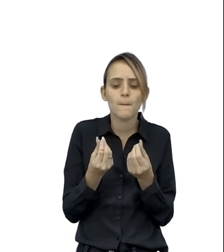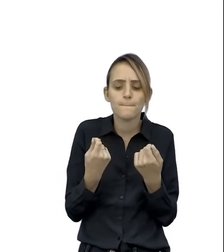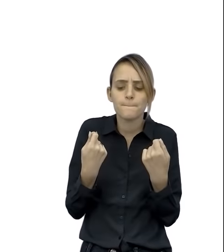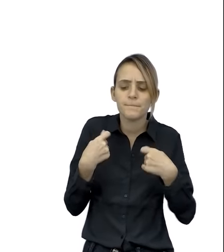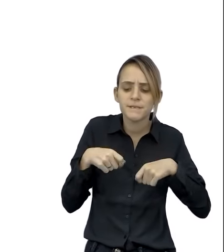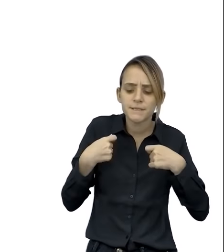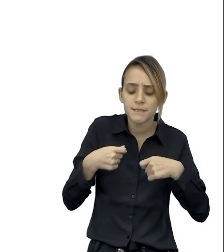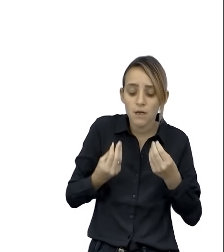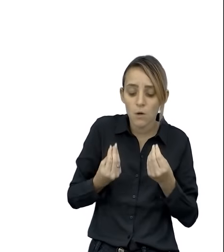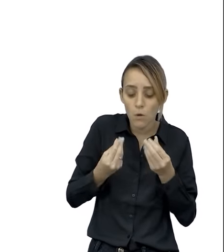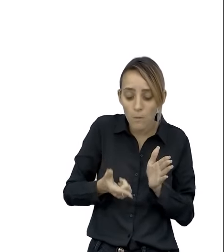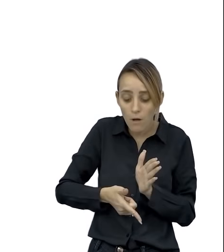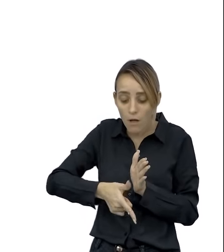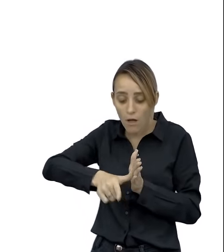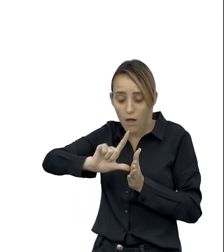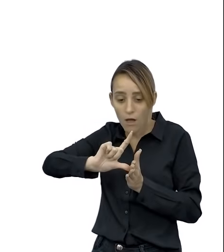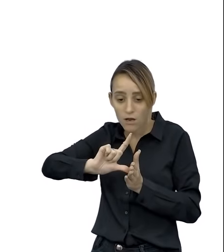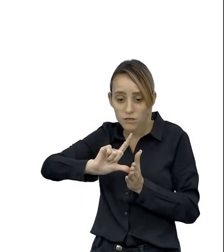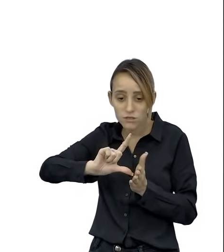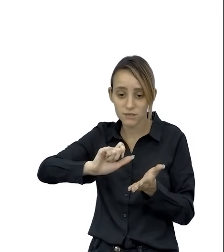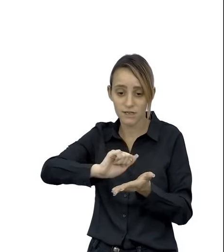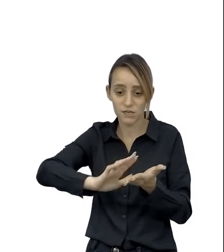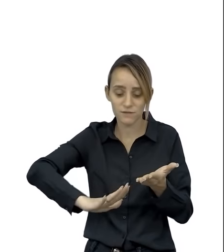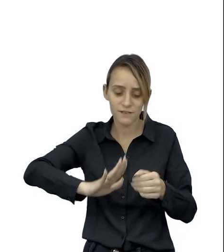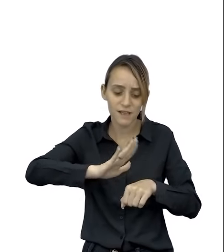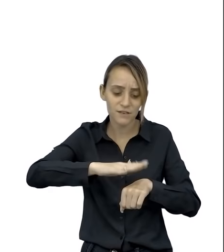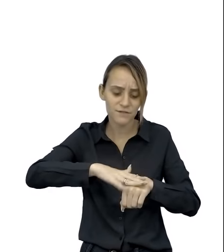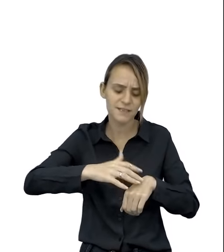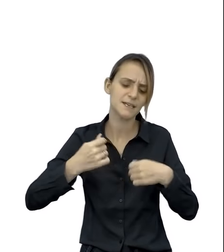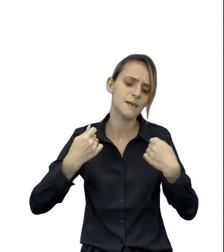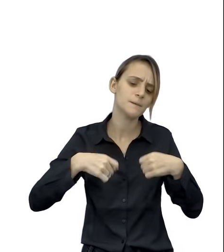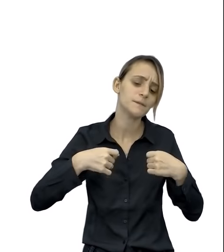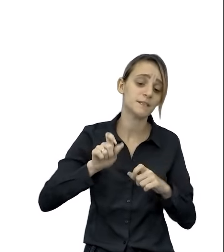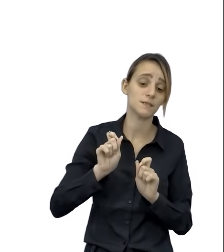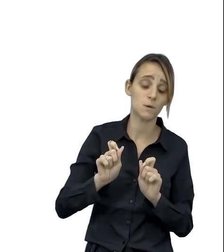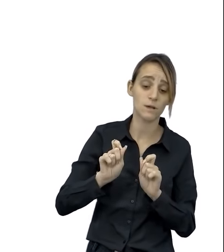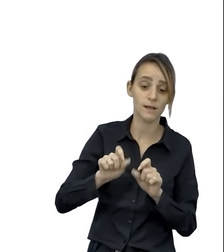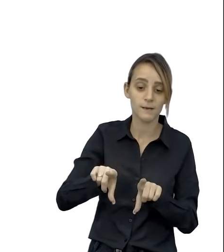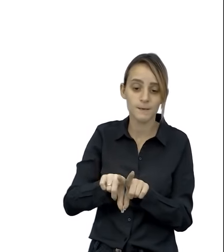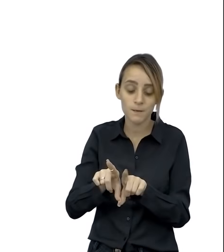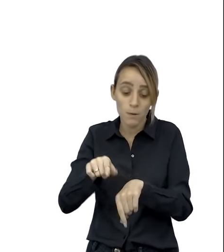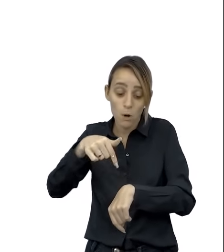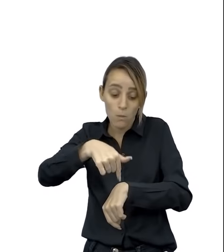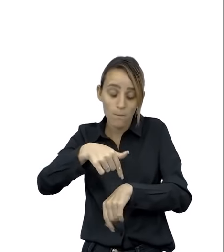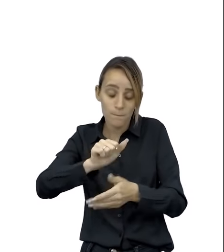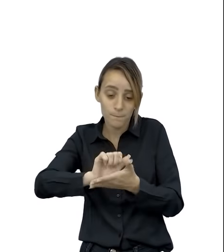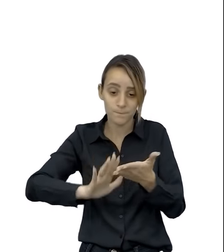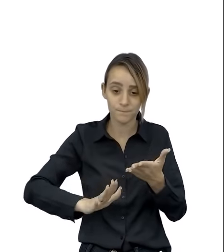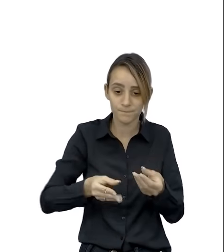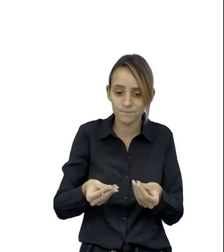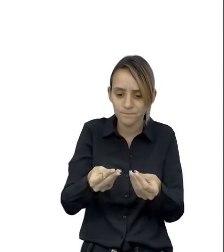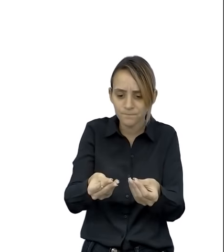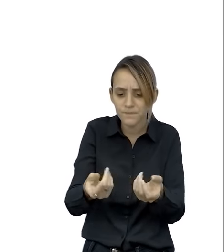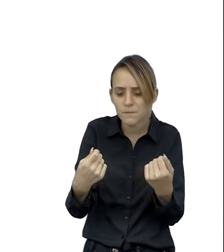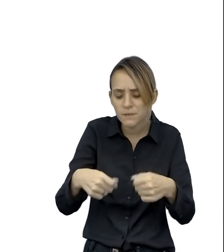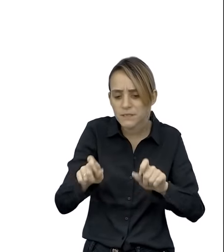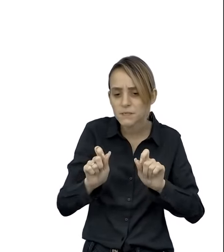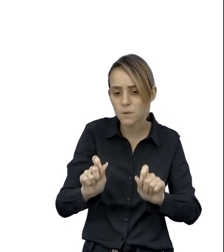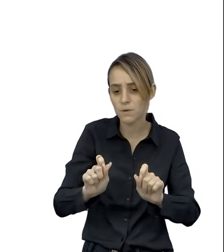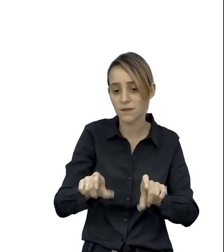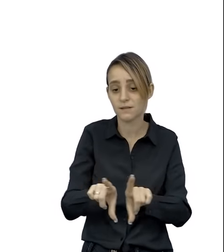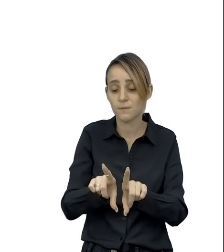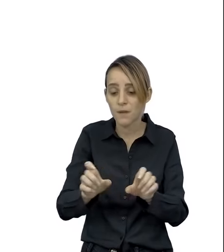pensar antes de realizar a atividade, durante a atividade e após a atividade. Para isso, é